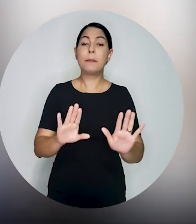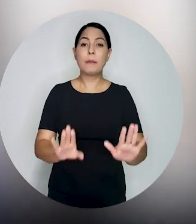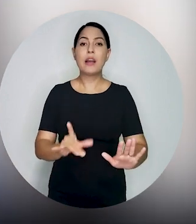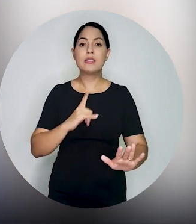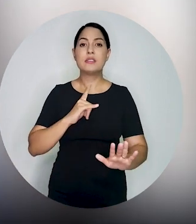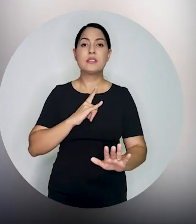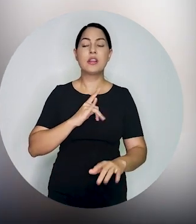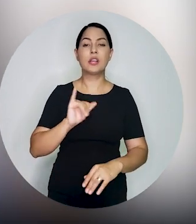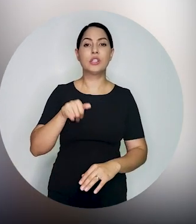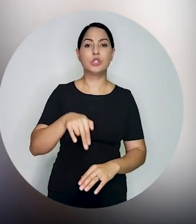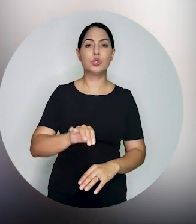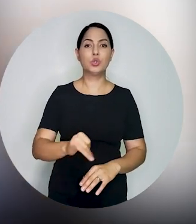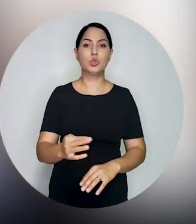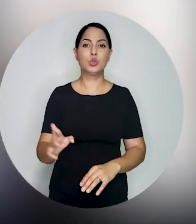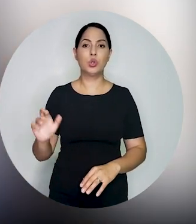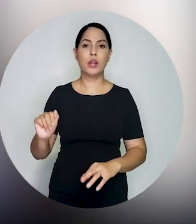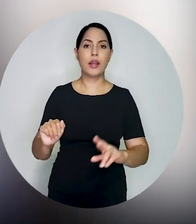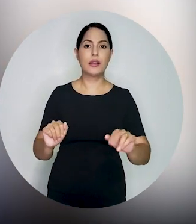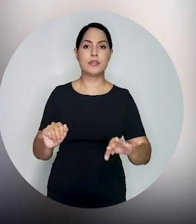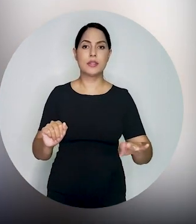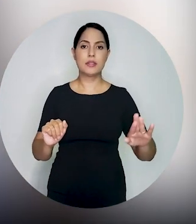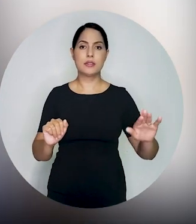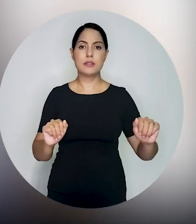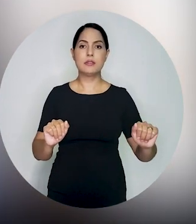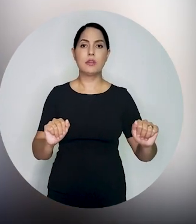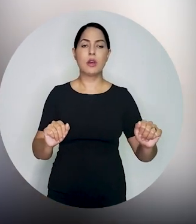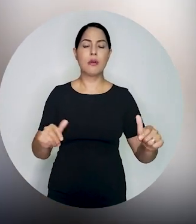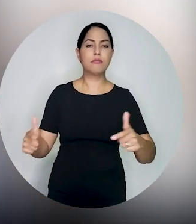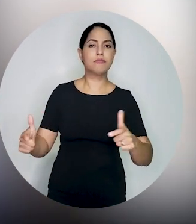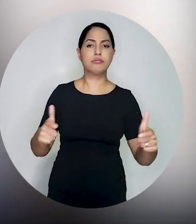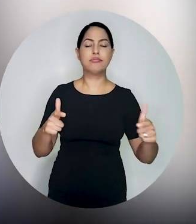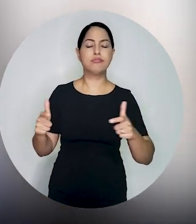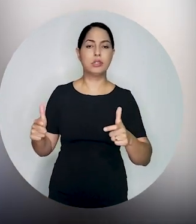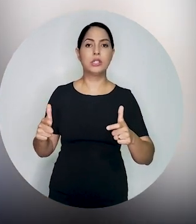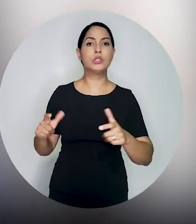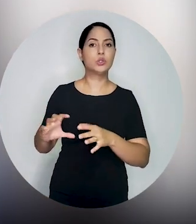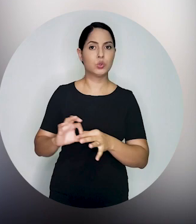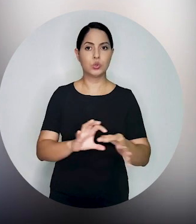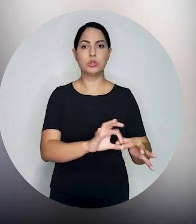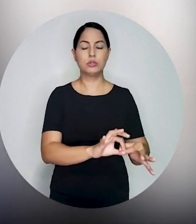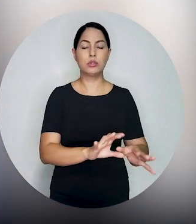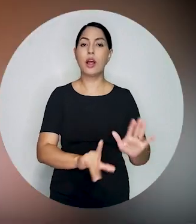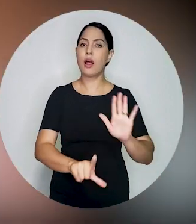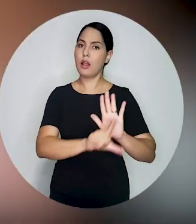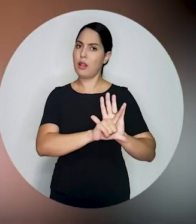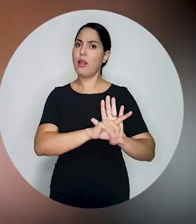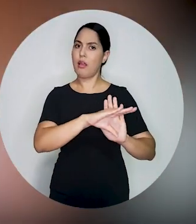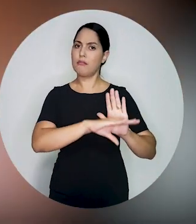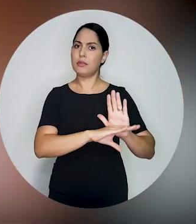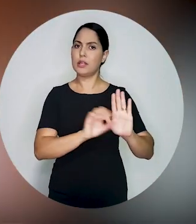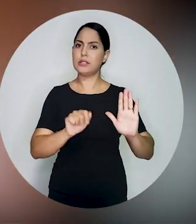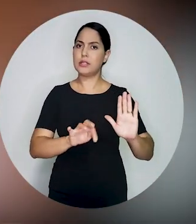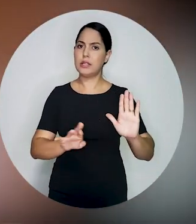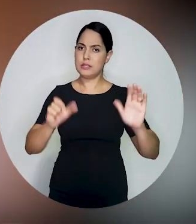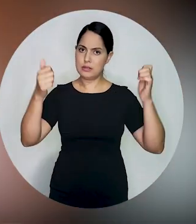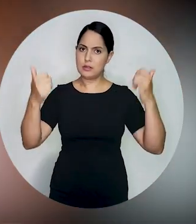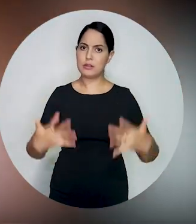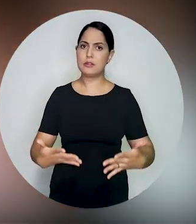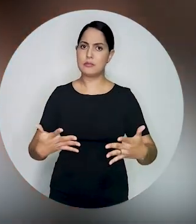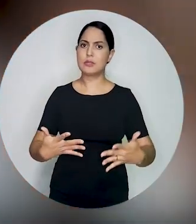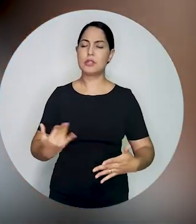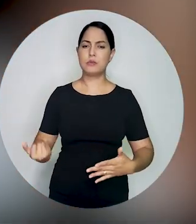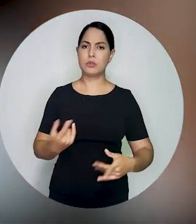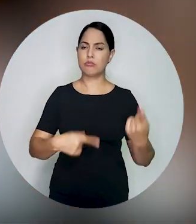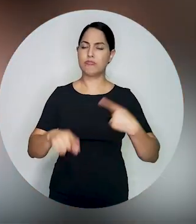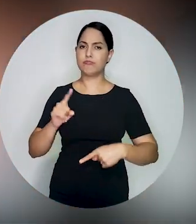racismo traz uma gravidade maior, a gravidade que é necessária de fato a qualquer violência racial. Para Andresa, a mudança na